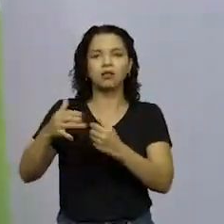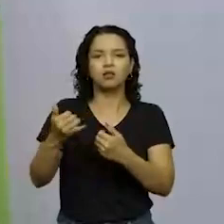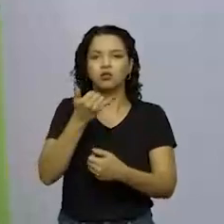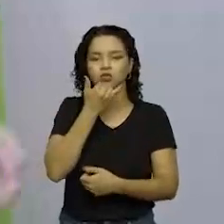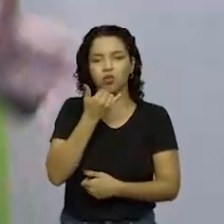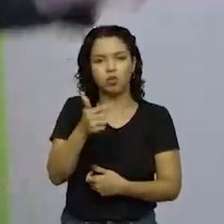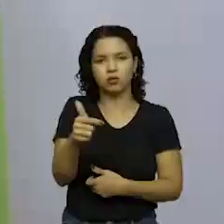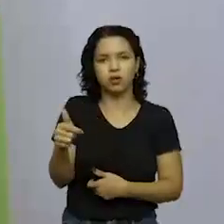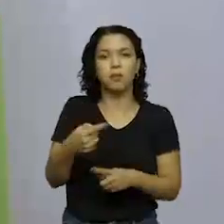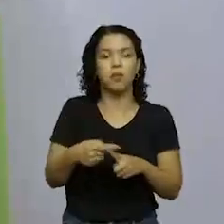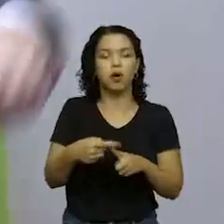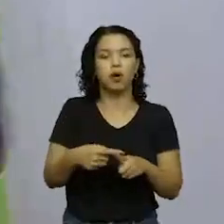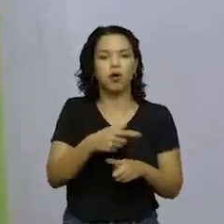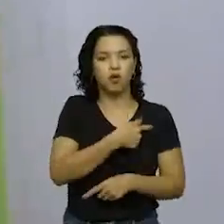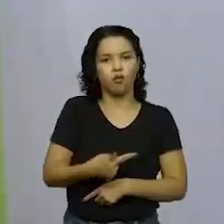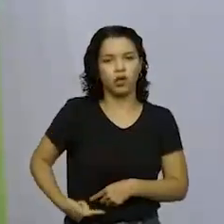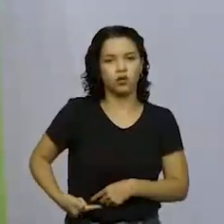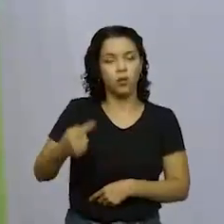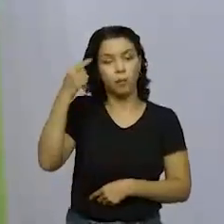tratamento VIP.